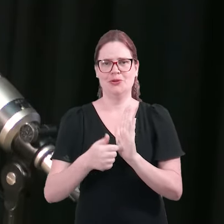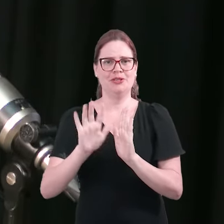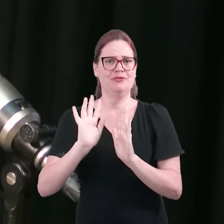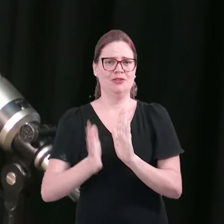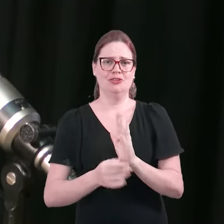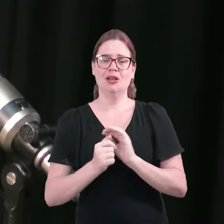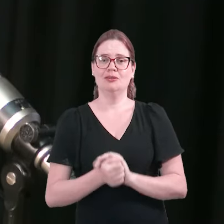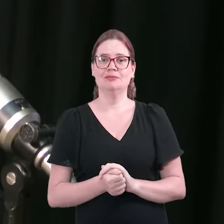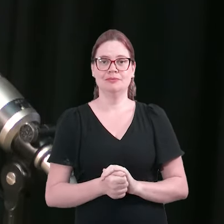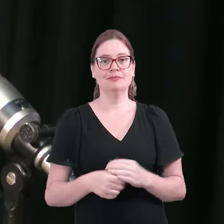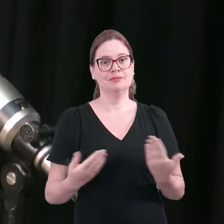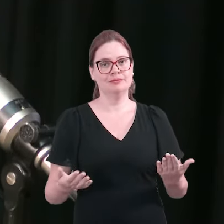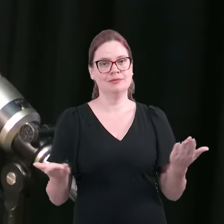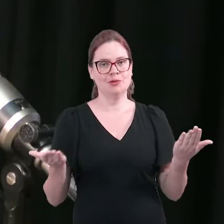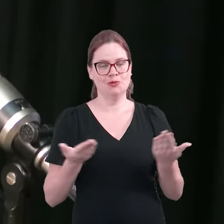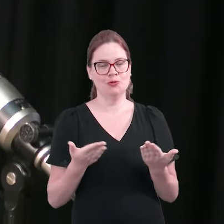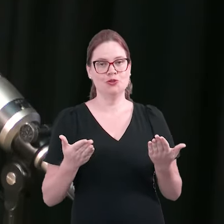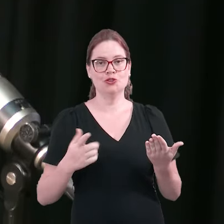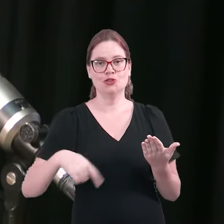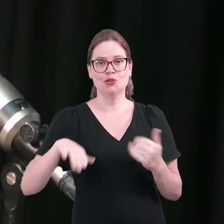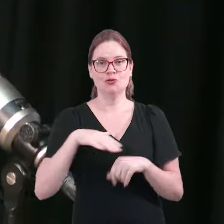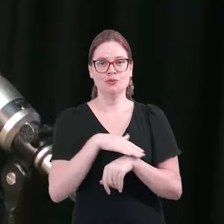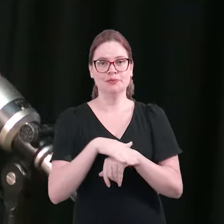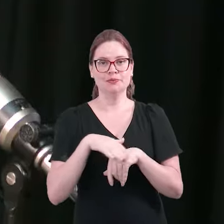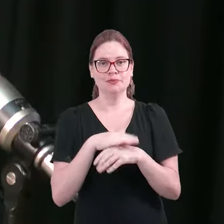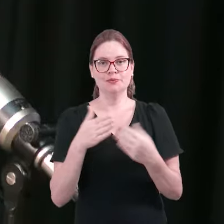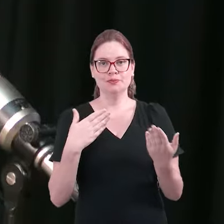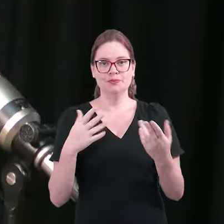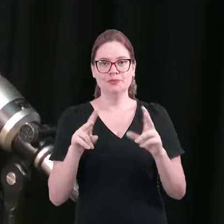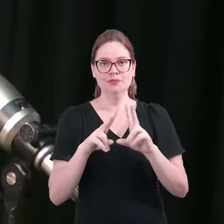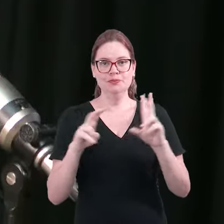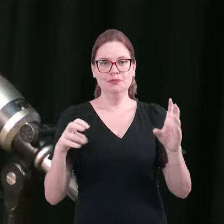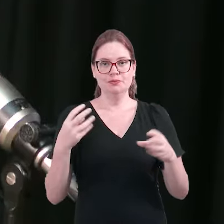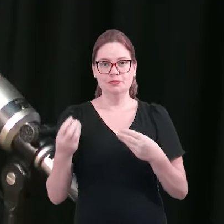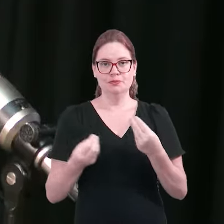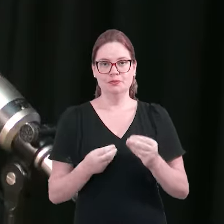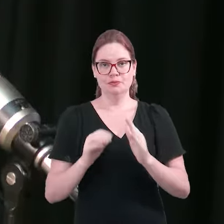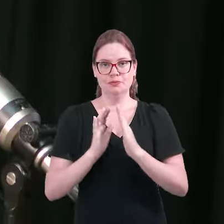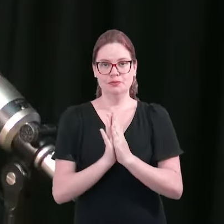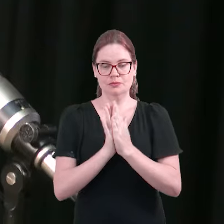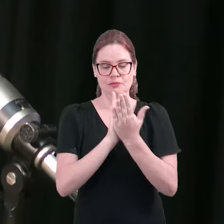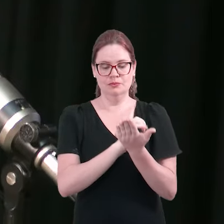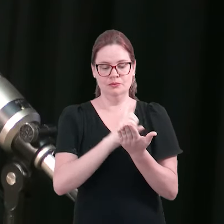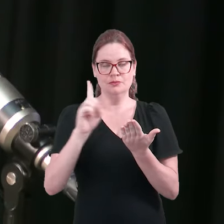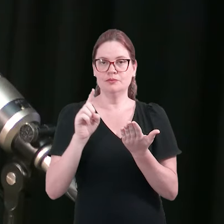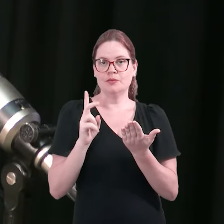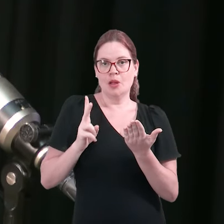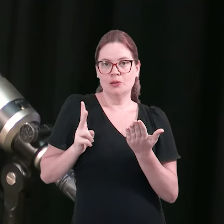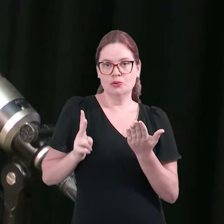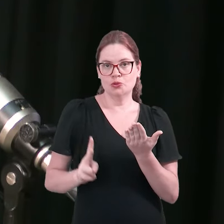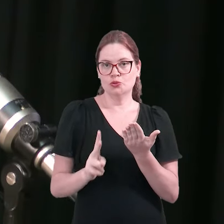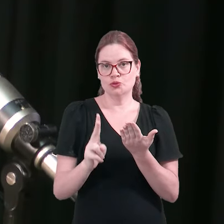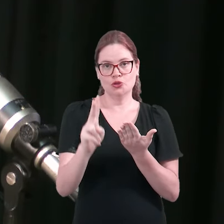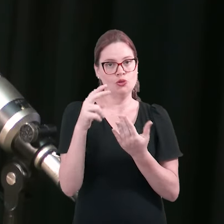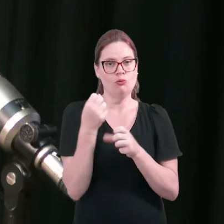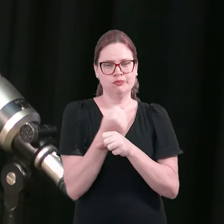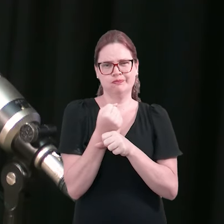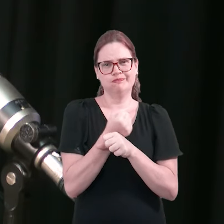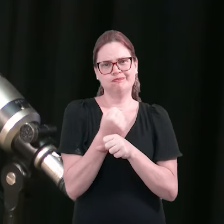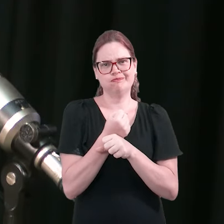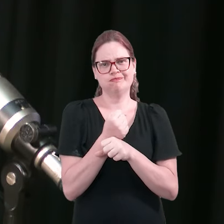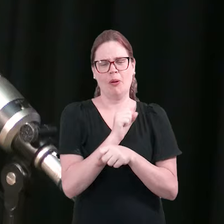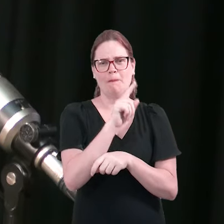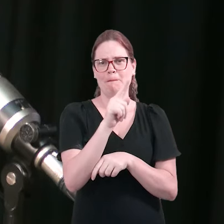disso que esse programa trata. Hoje nós vamos falar aqui de como a Bíblia ela se preservou ao longo dos séculos, ao longo dos